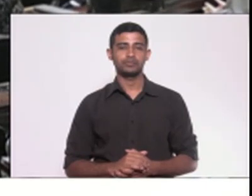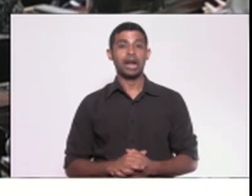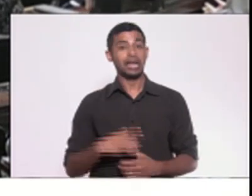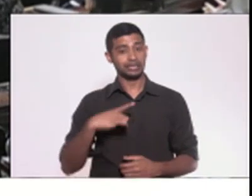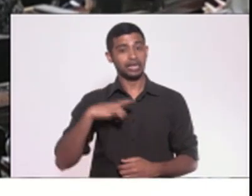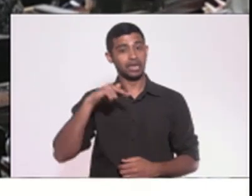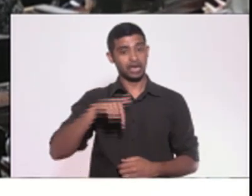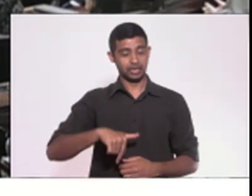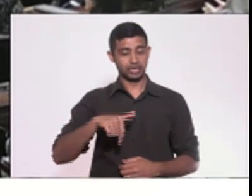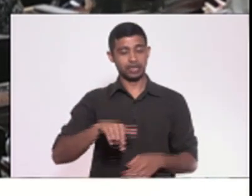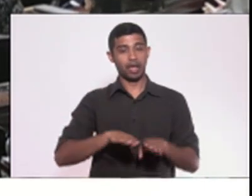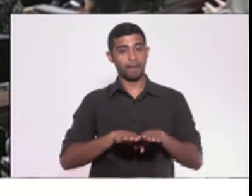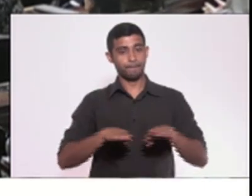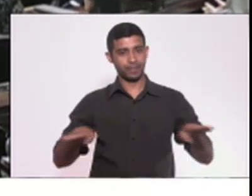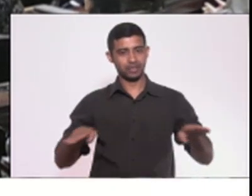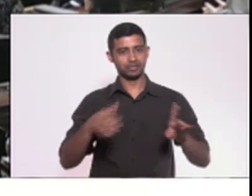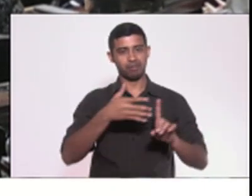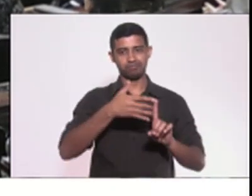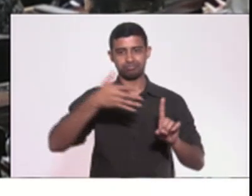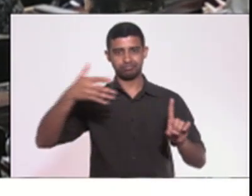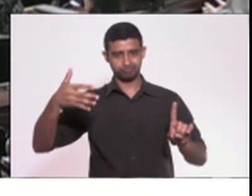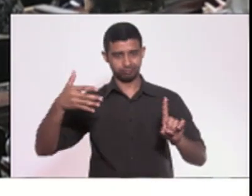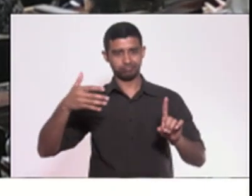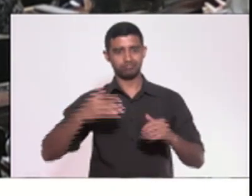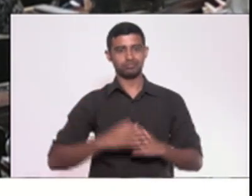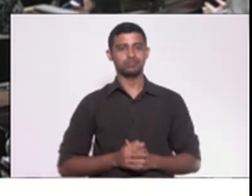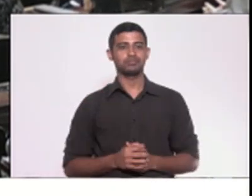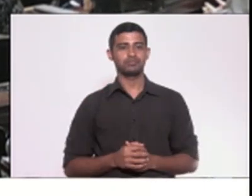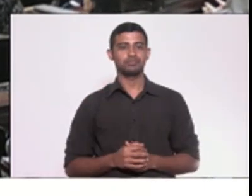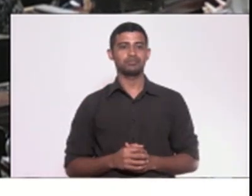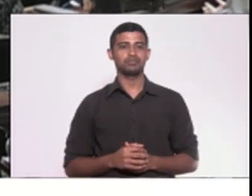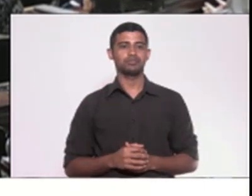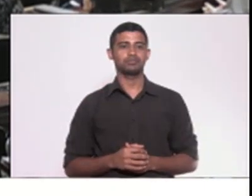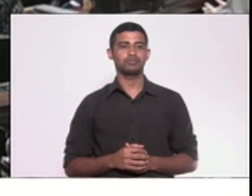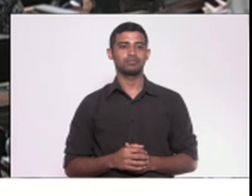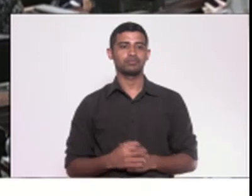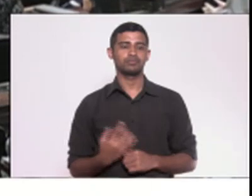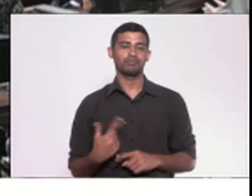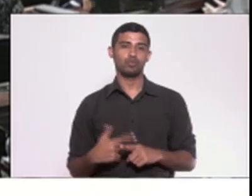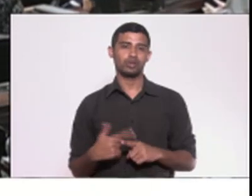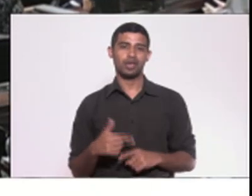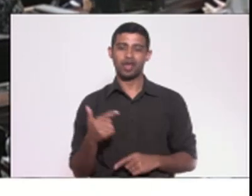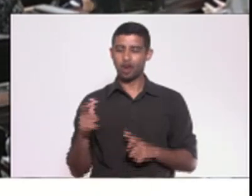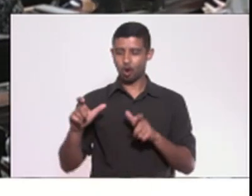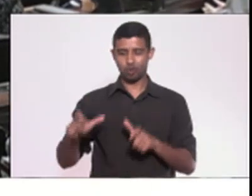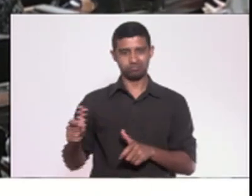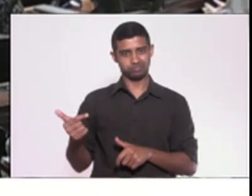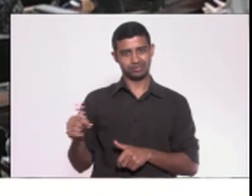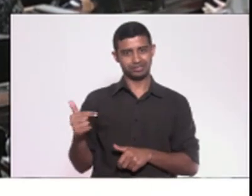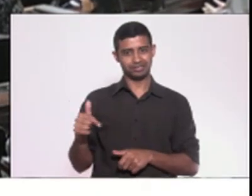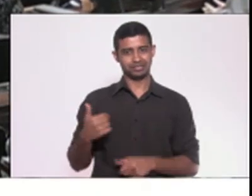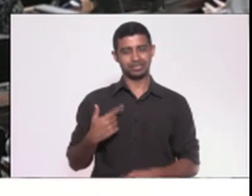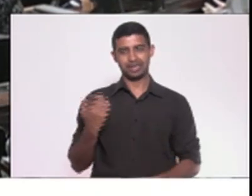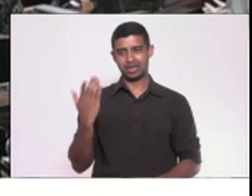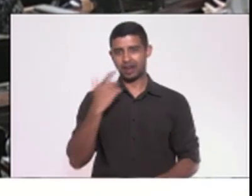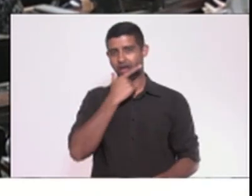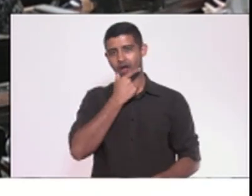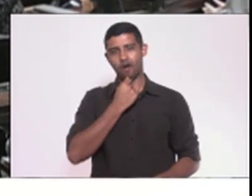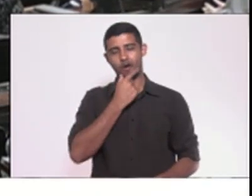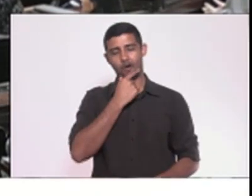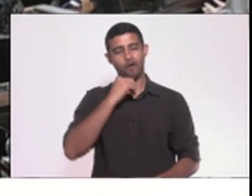mesa, visto que saudasse as pessoas que aqui estão, o senhor Ângelo